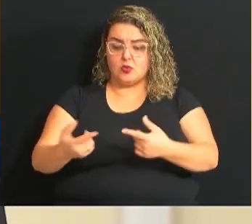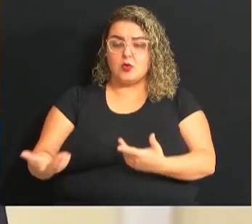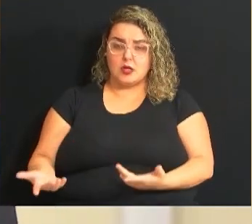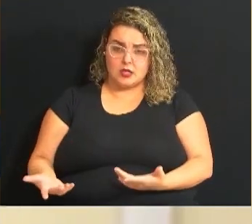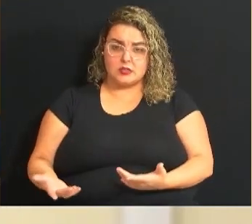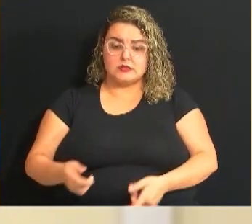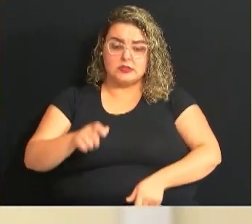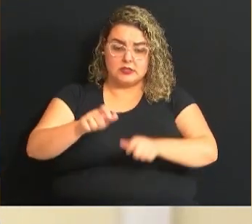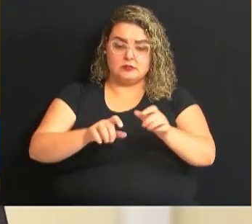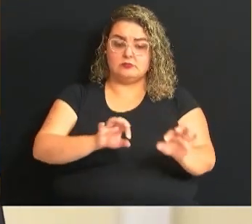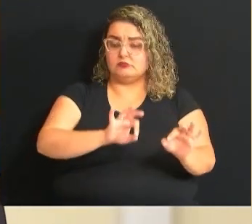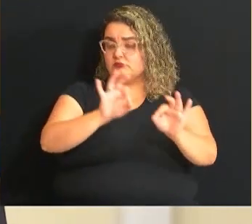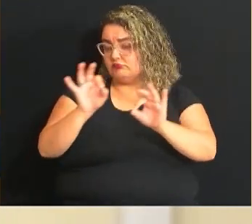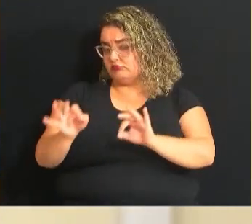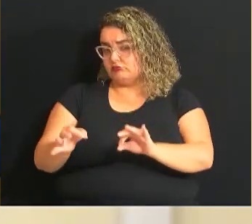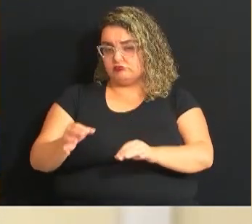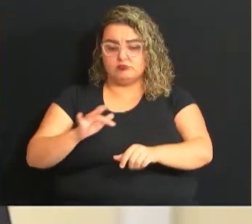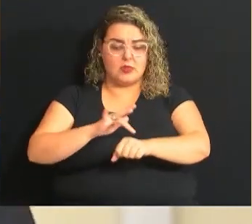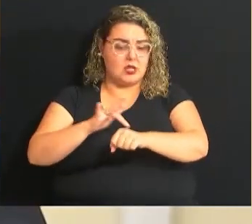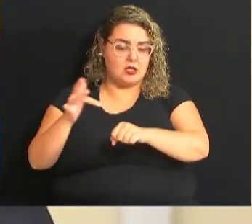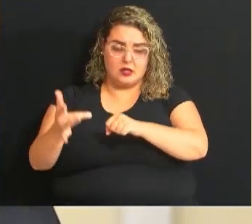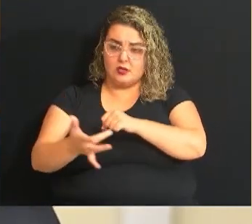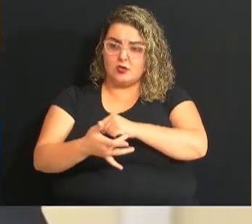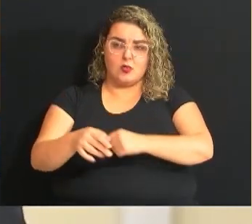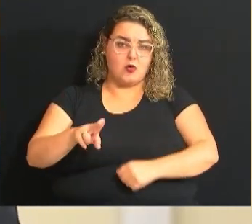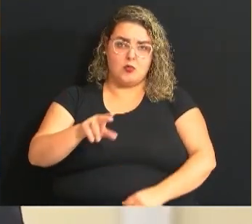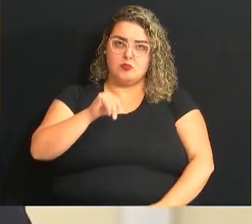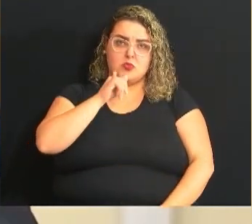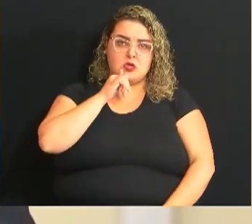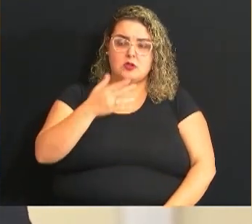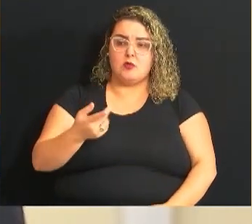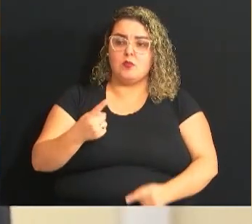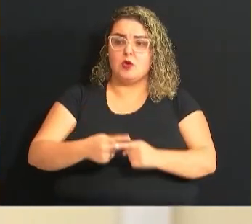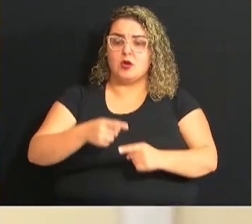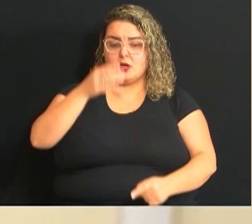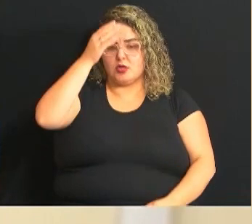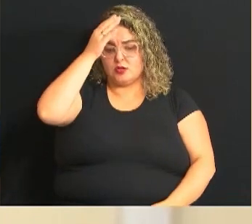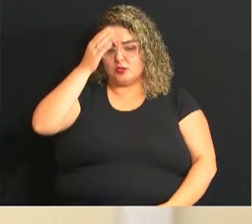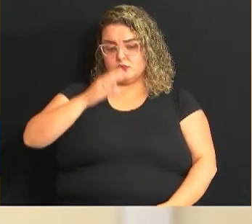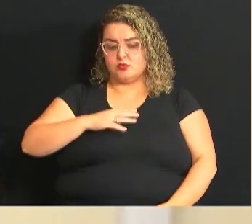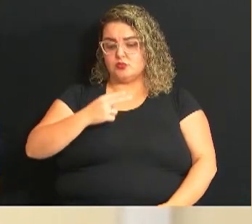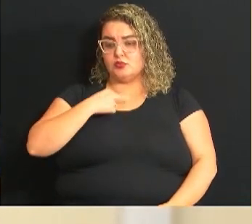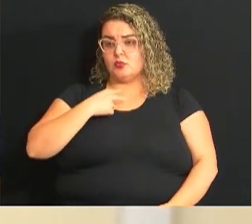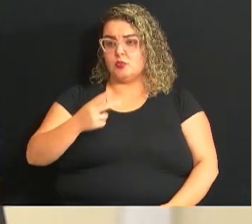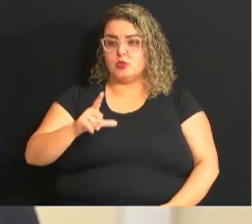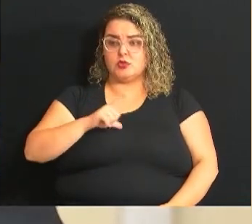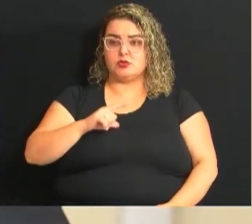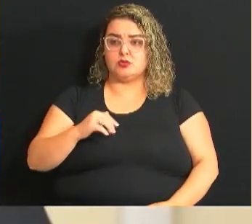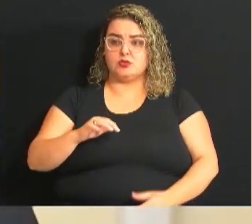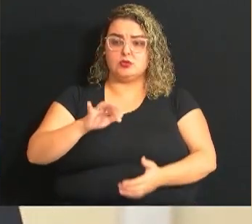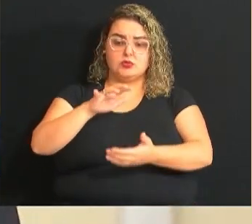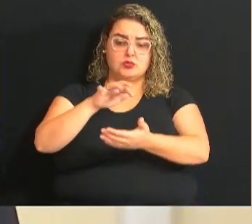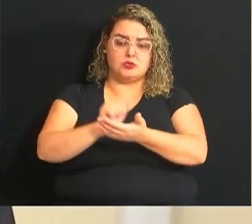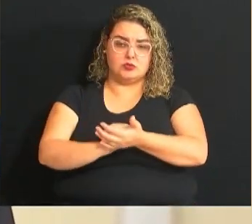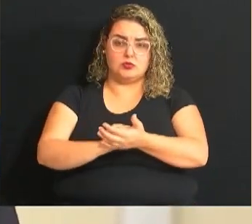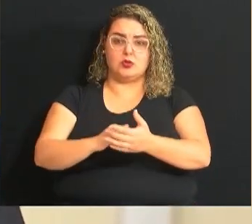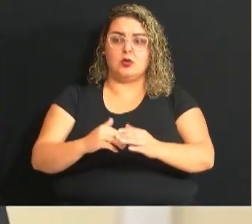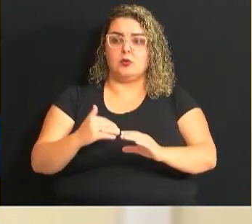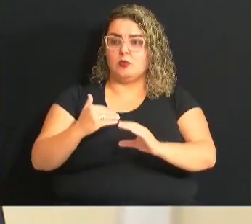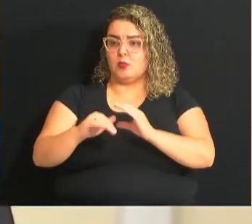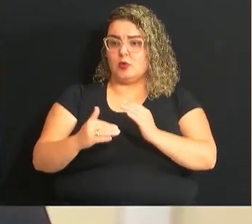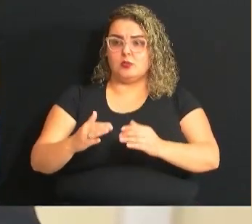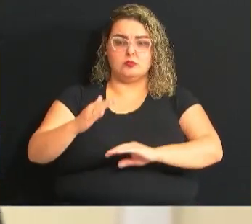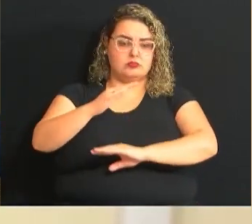podem acompanhar, seja nas redes sociais ou, por exemplo, por que o cidadão não pode ter um e-mail cadastrado na Câmara